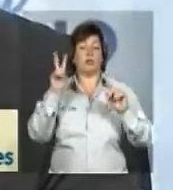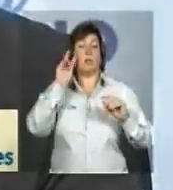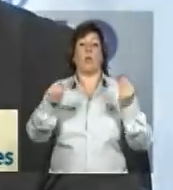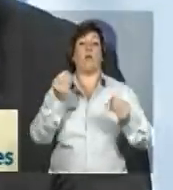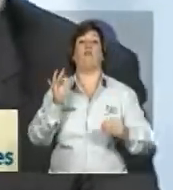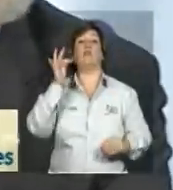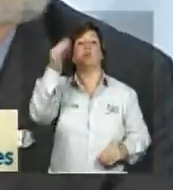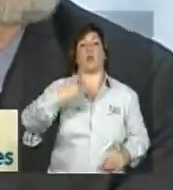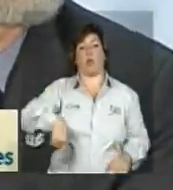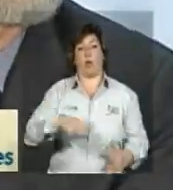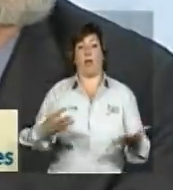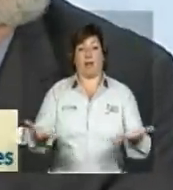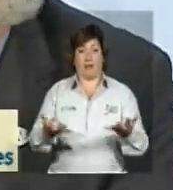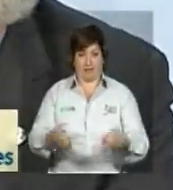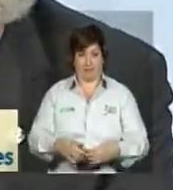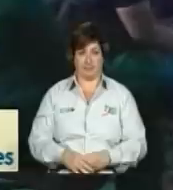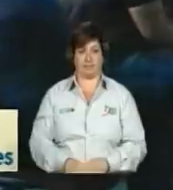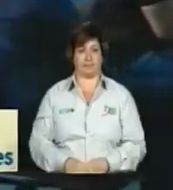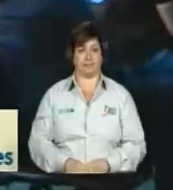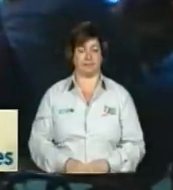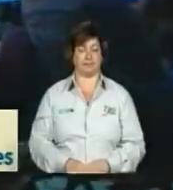que queremos.